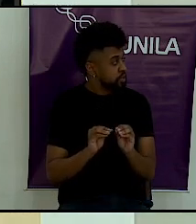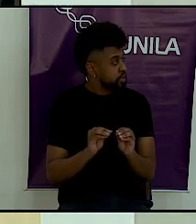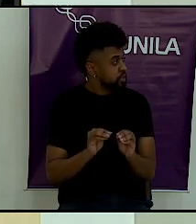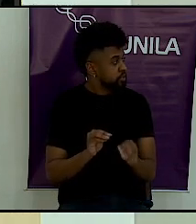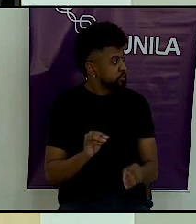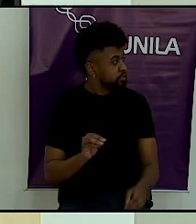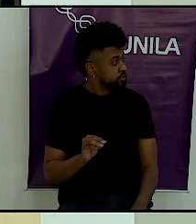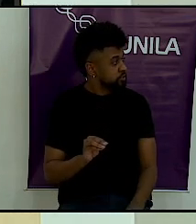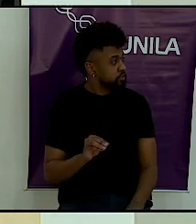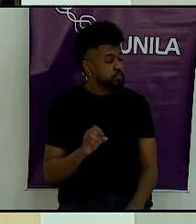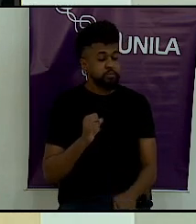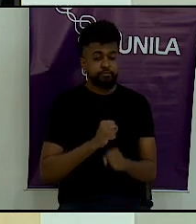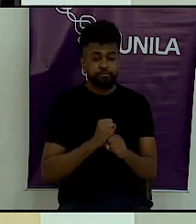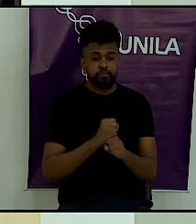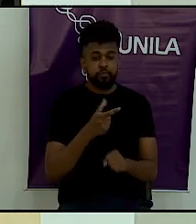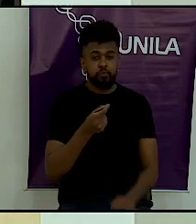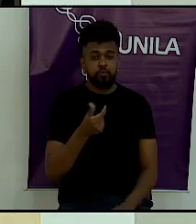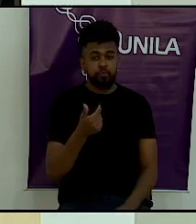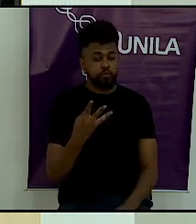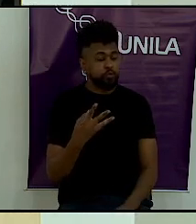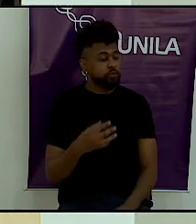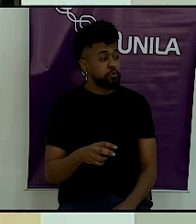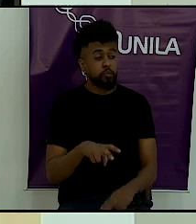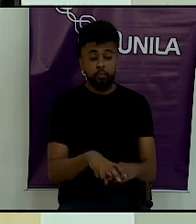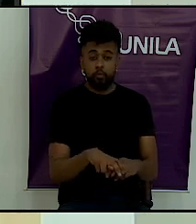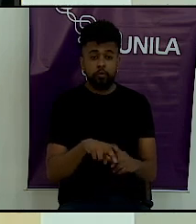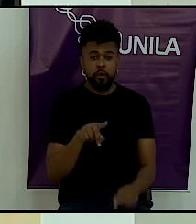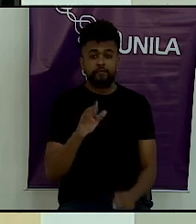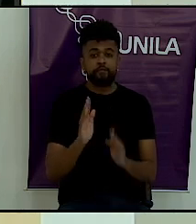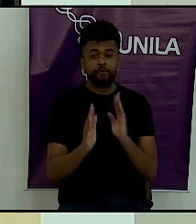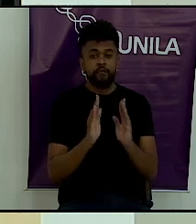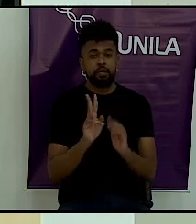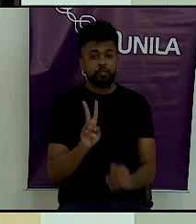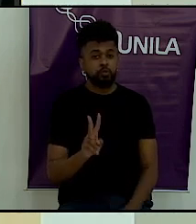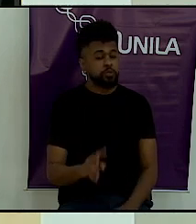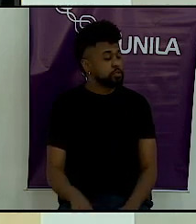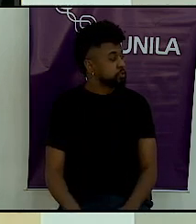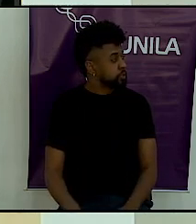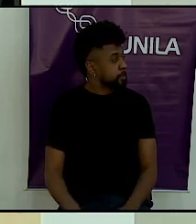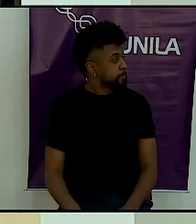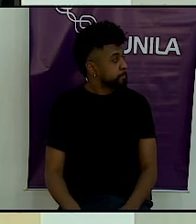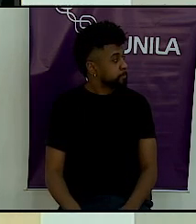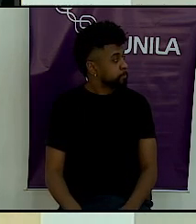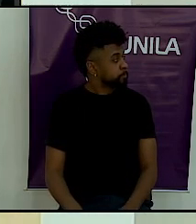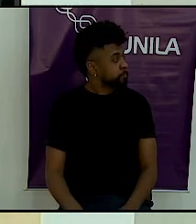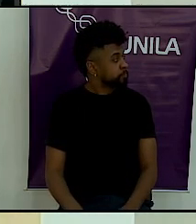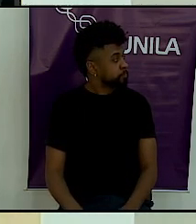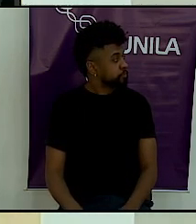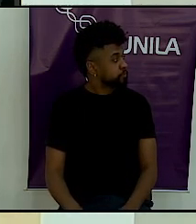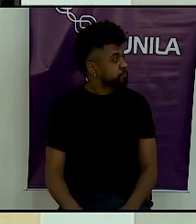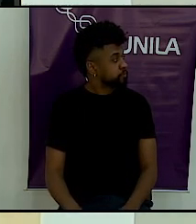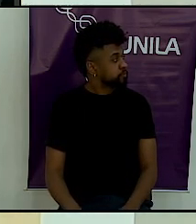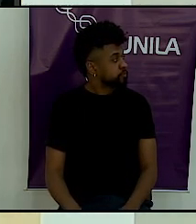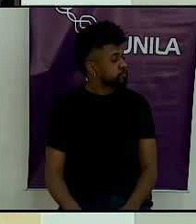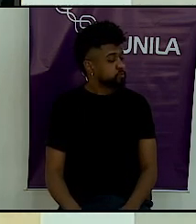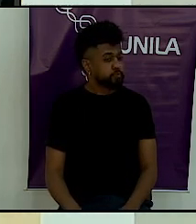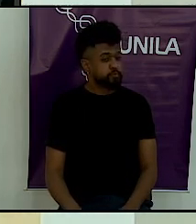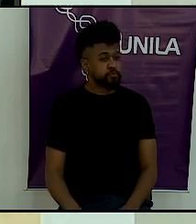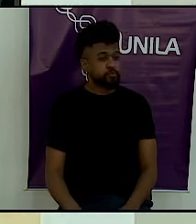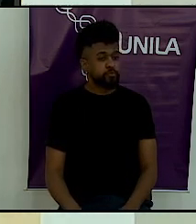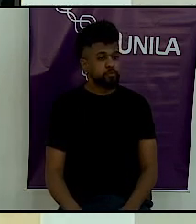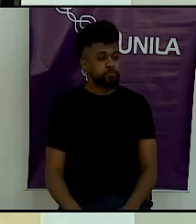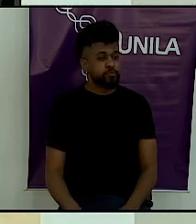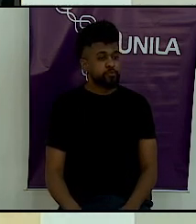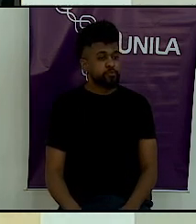no ano de 2024, por isso estão chamando de fase 2. Ok? Curso aí, quem propôs essa ação